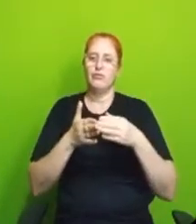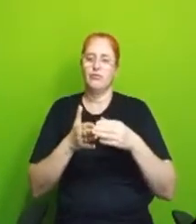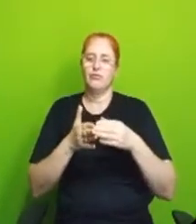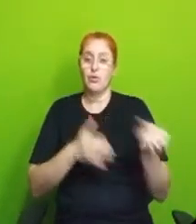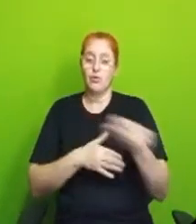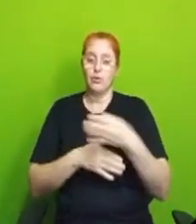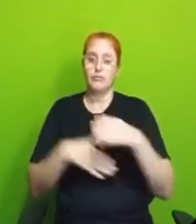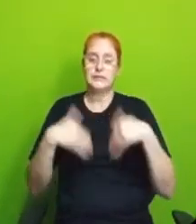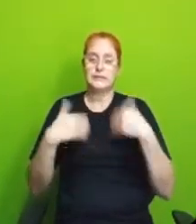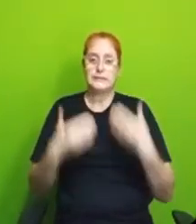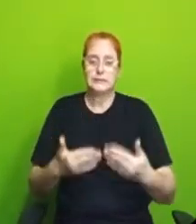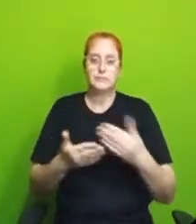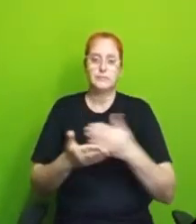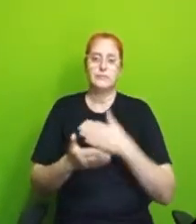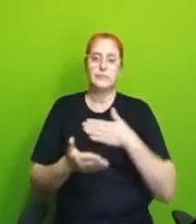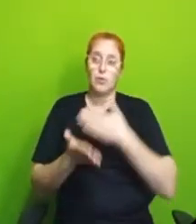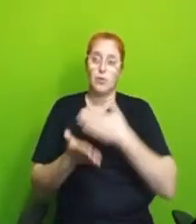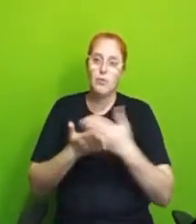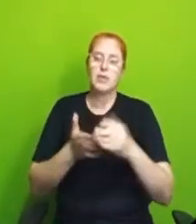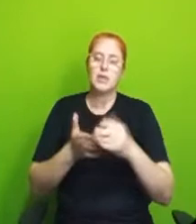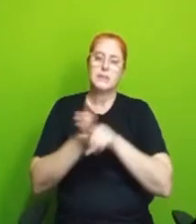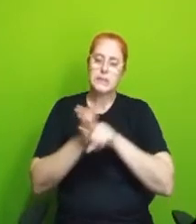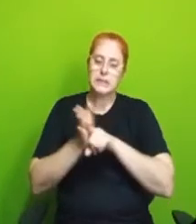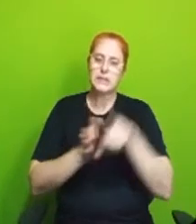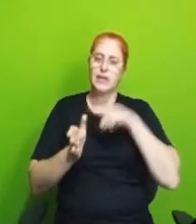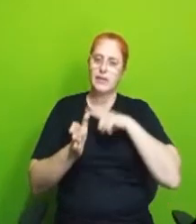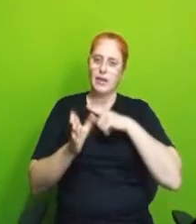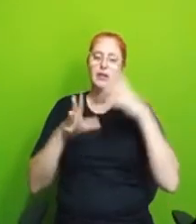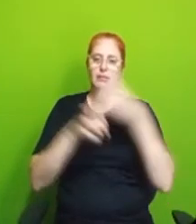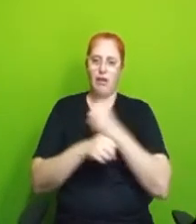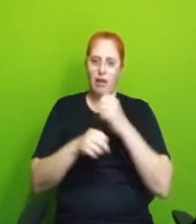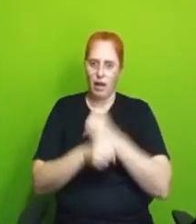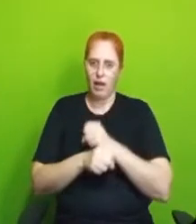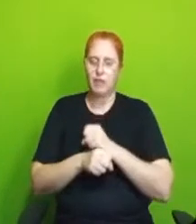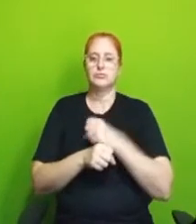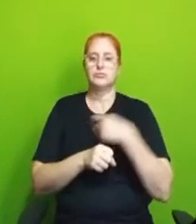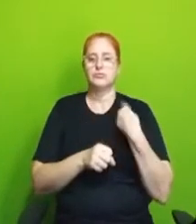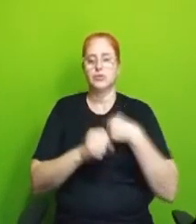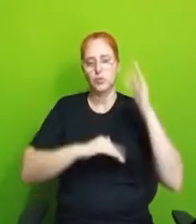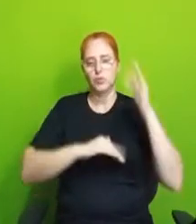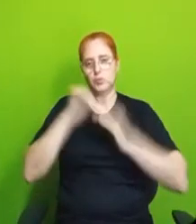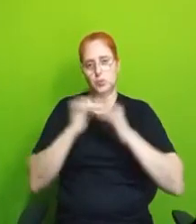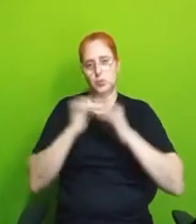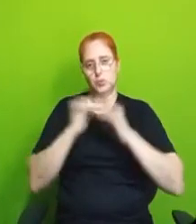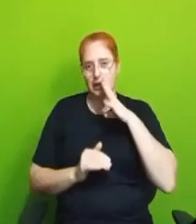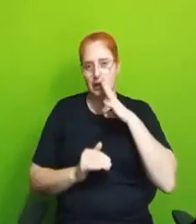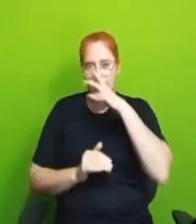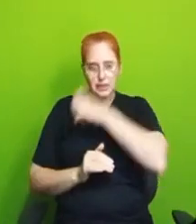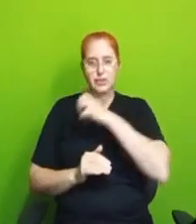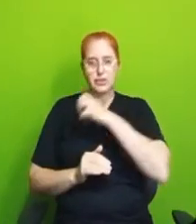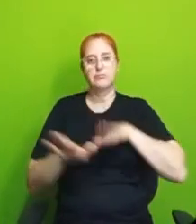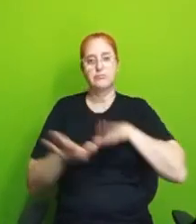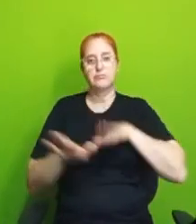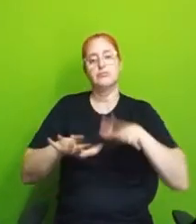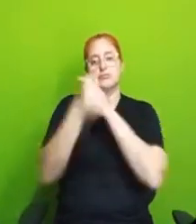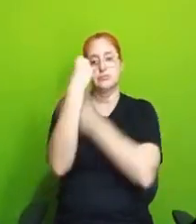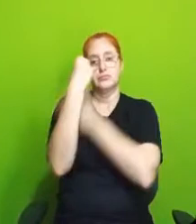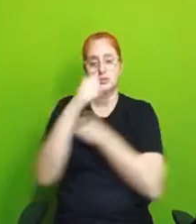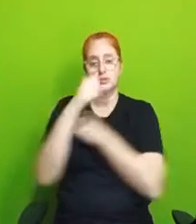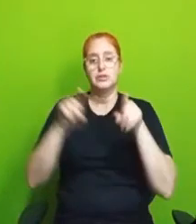parte desses dados que a gente construía na crítica do movimento feminista, parte da